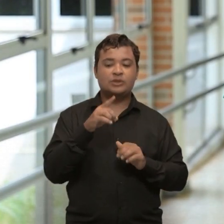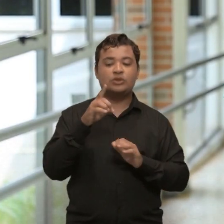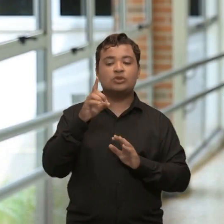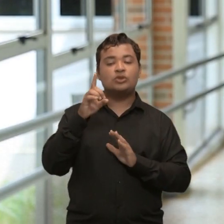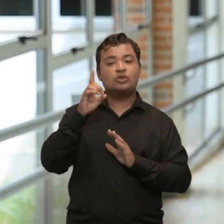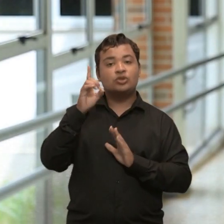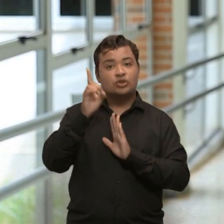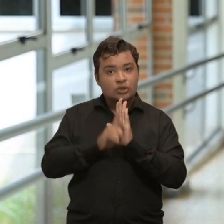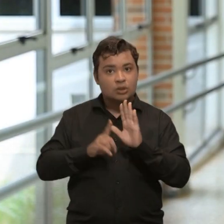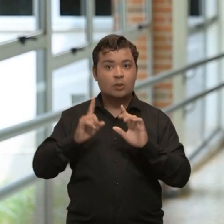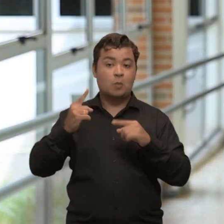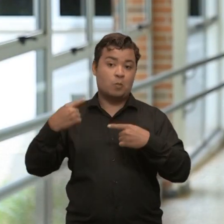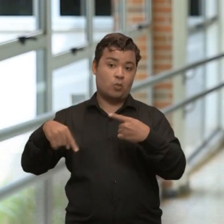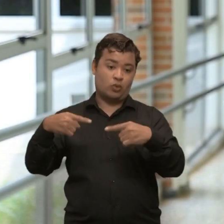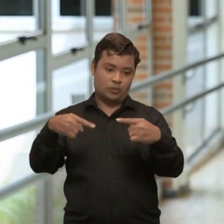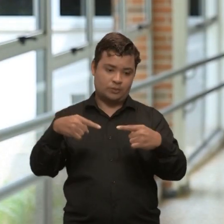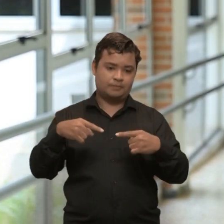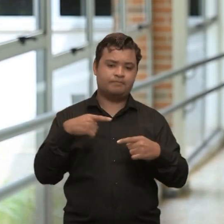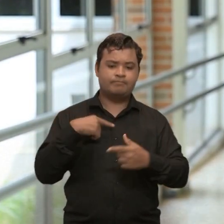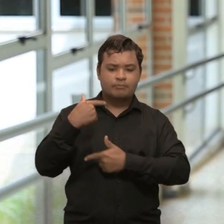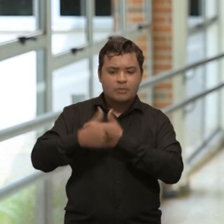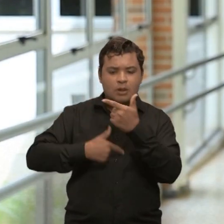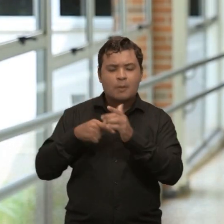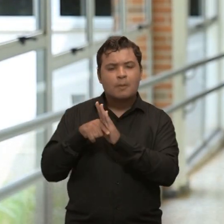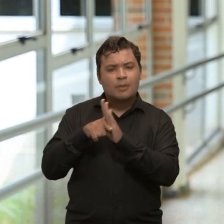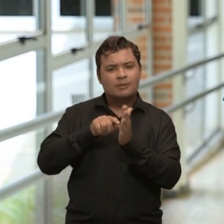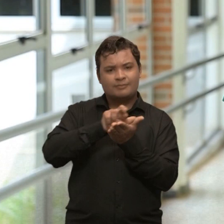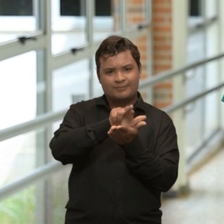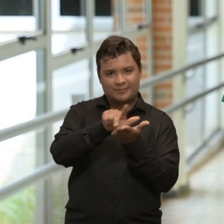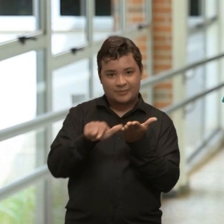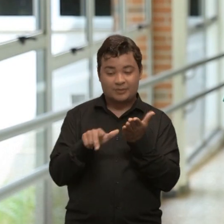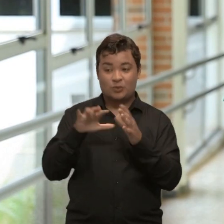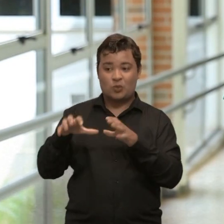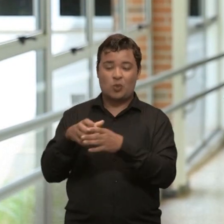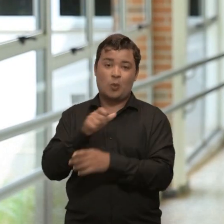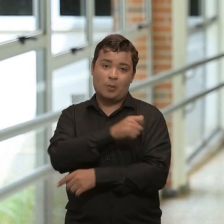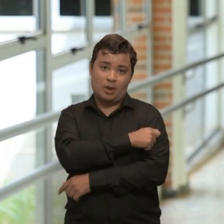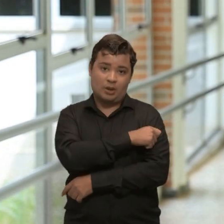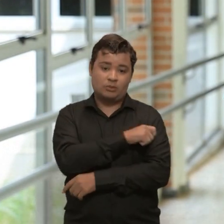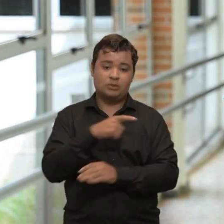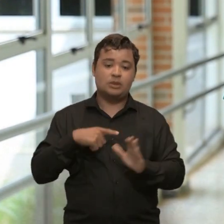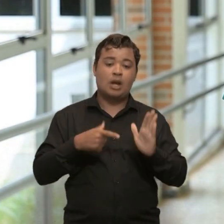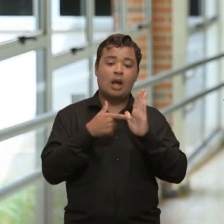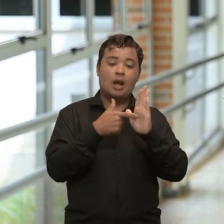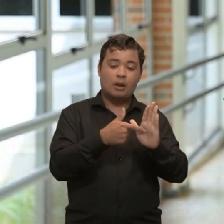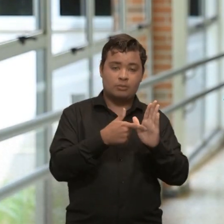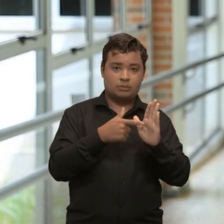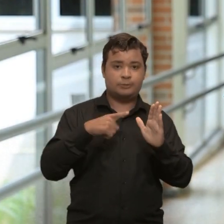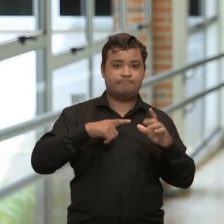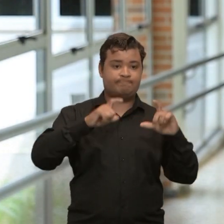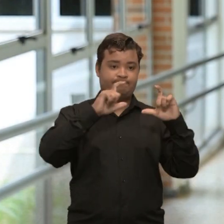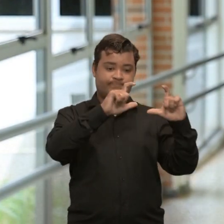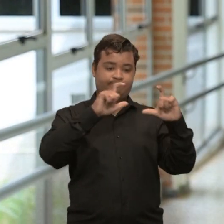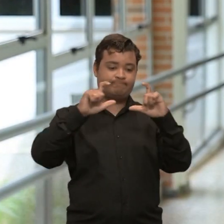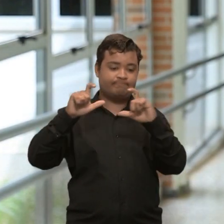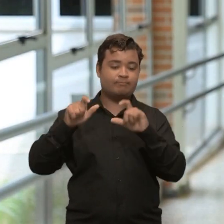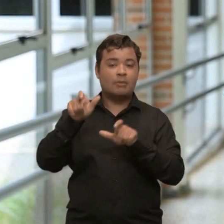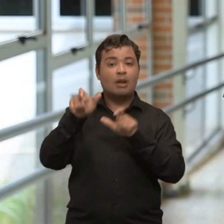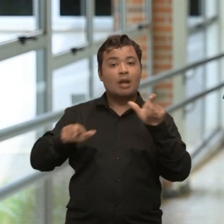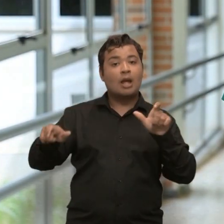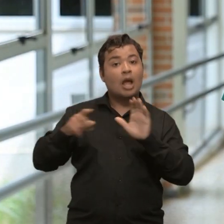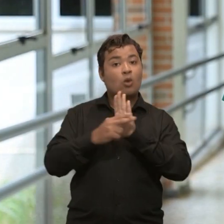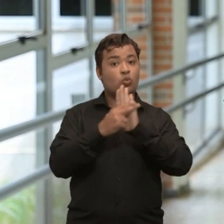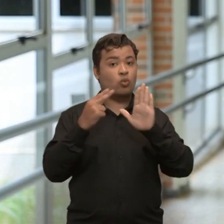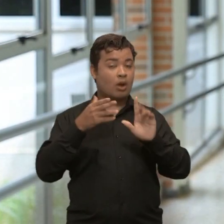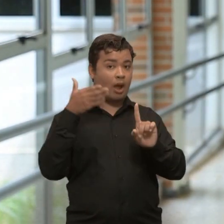A exposição reúne trabalho de pesquisa de estudantes por meio de apresentação de pôsteres de autores que são referências para a área.